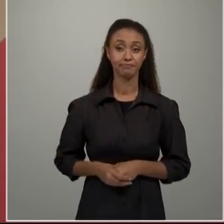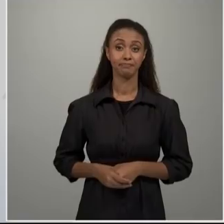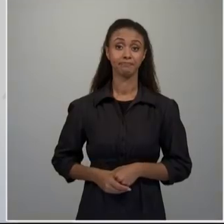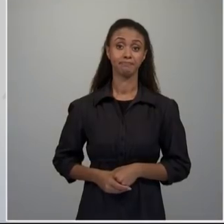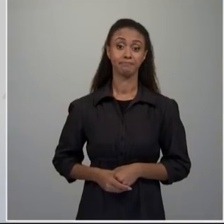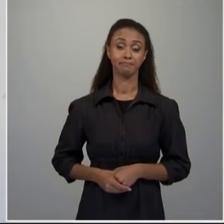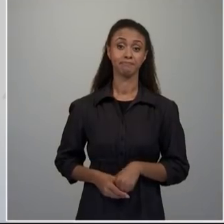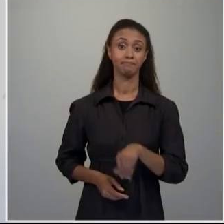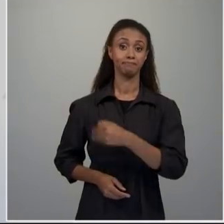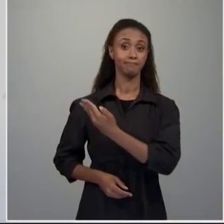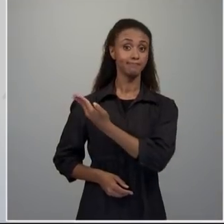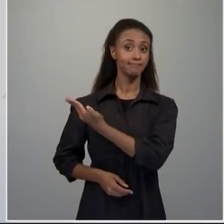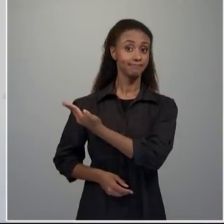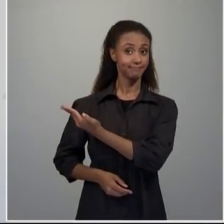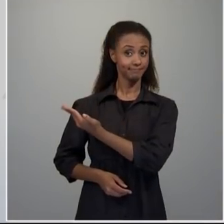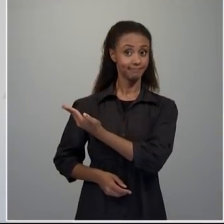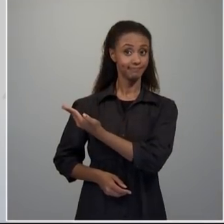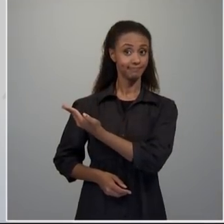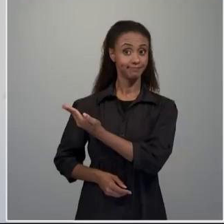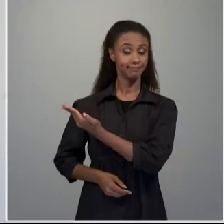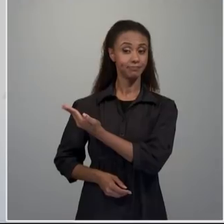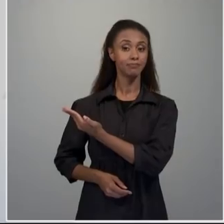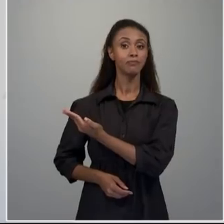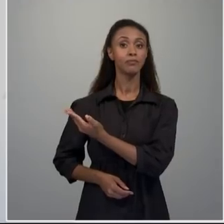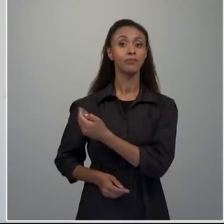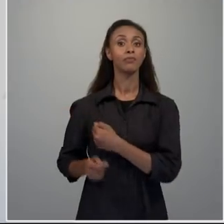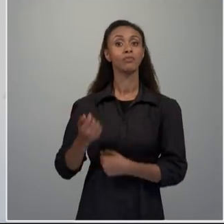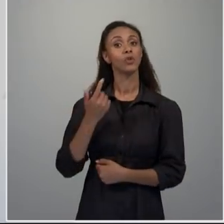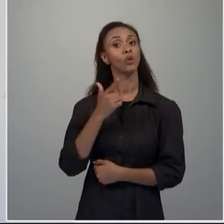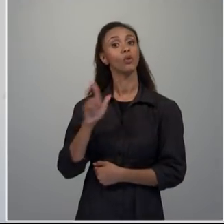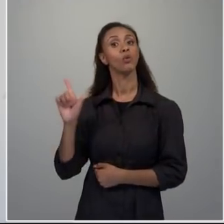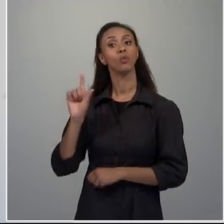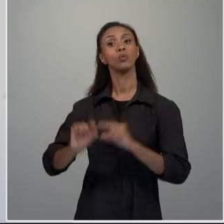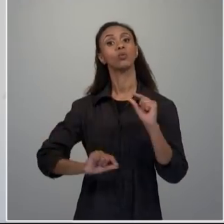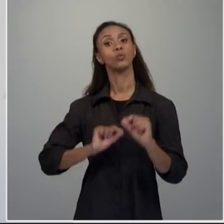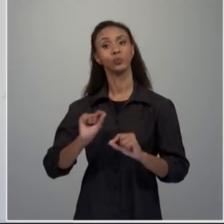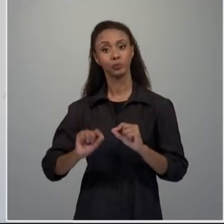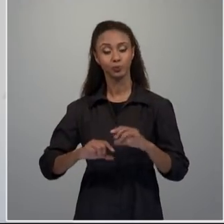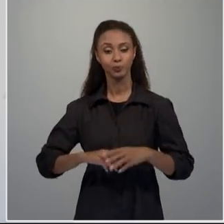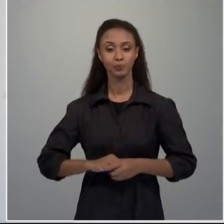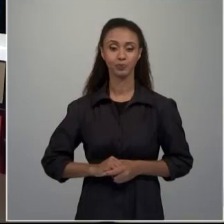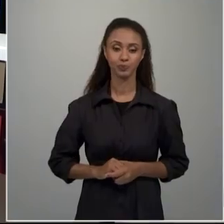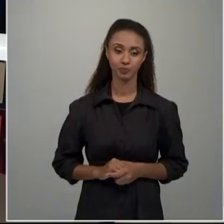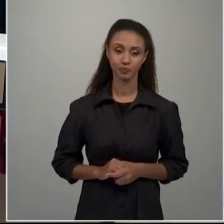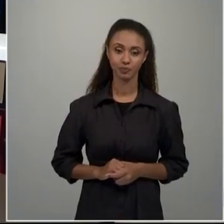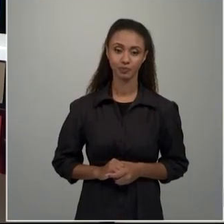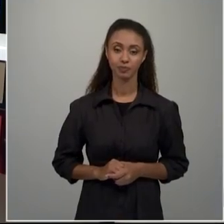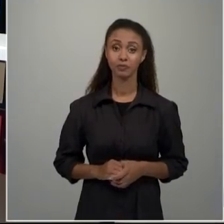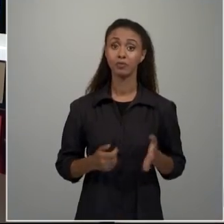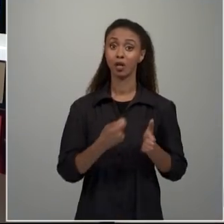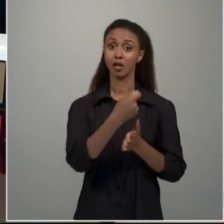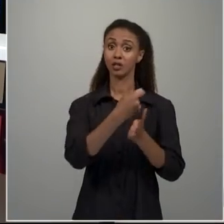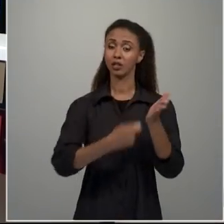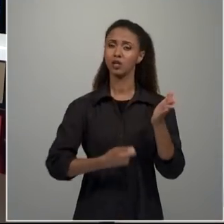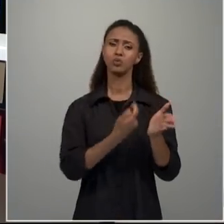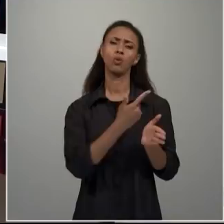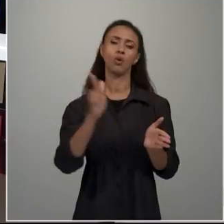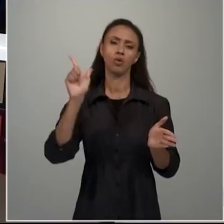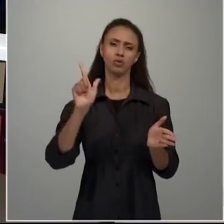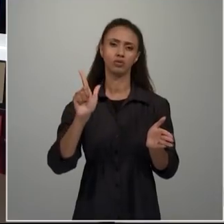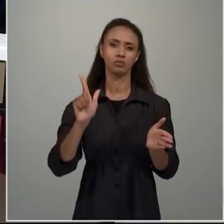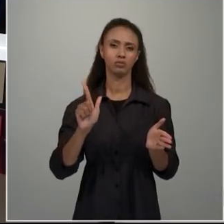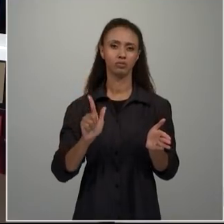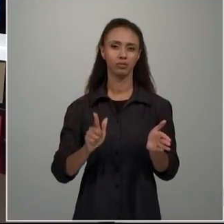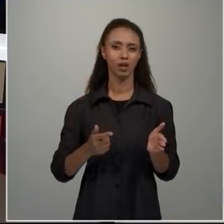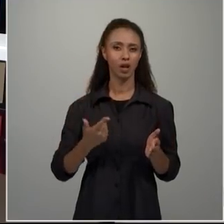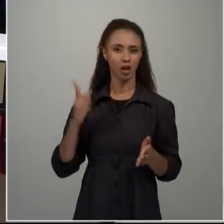eu tenho um outro se vocês olharem pra catar eu tenho um outro tipo de texto será que é igual